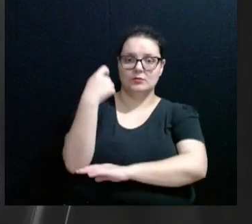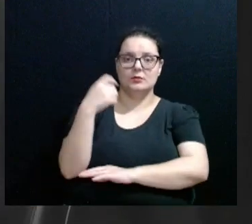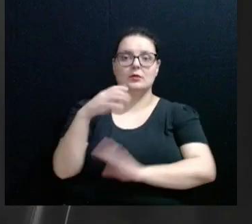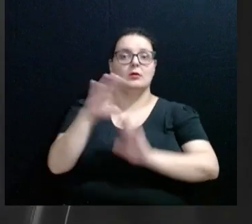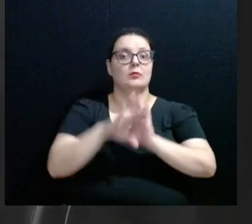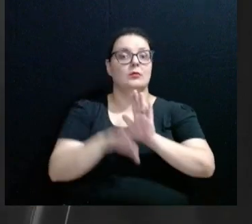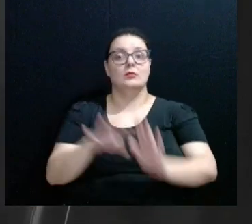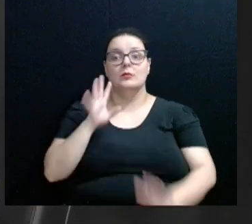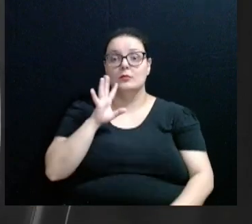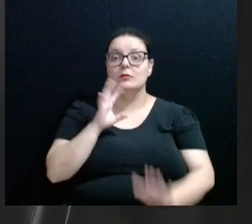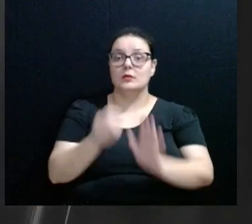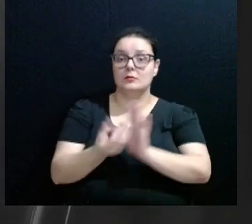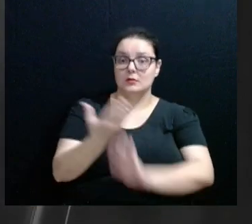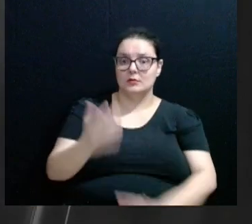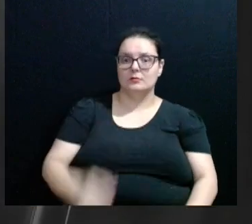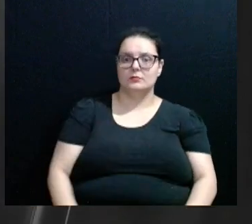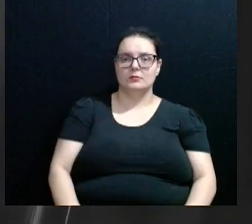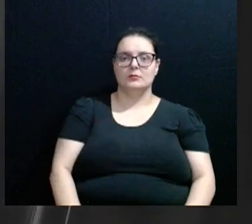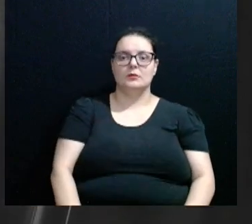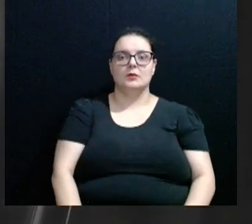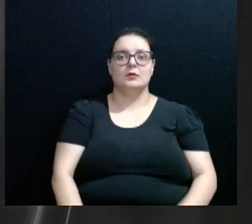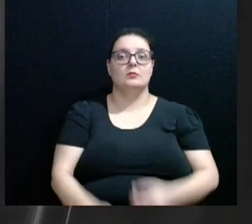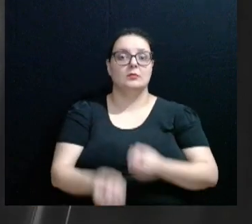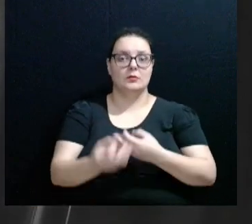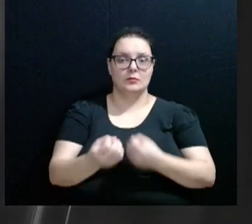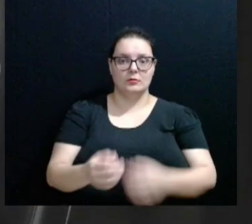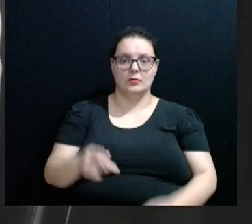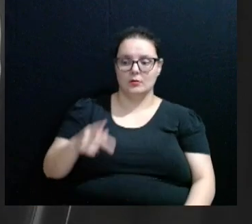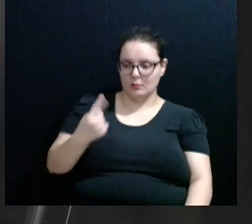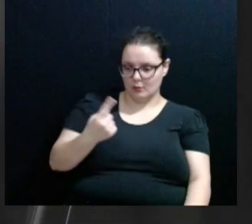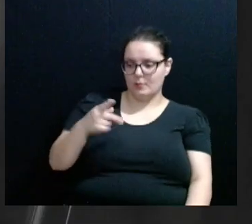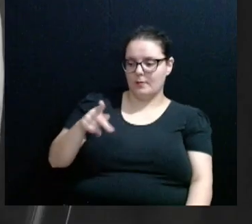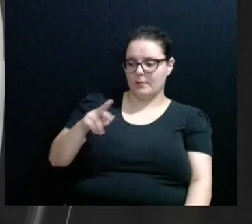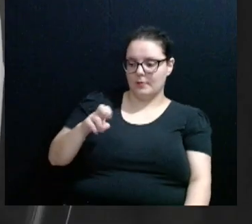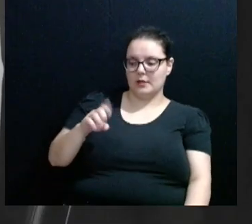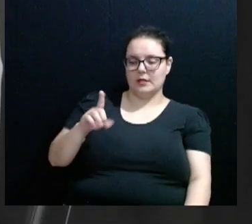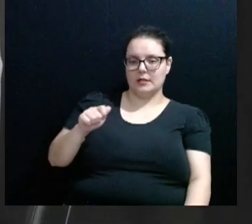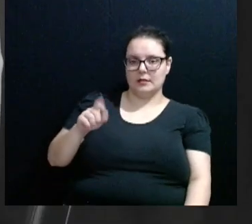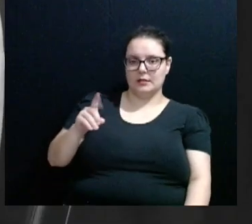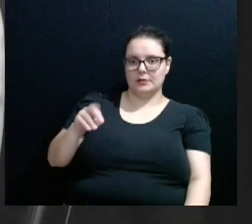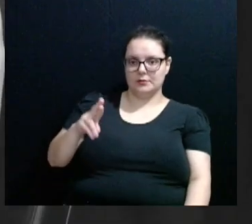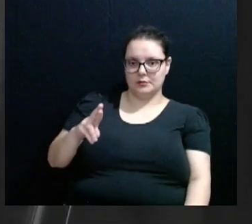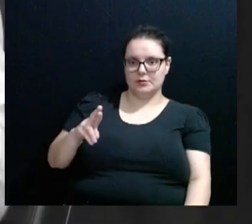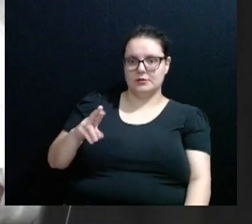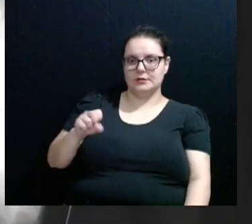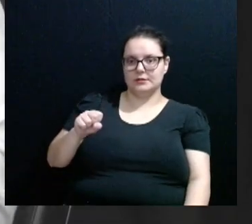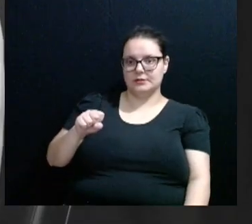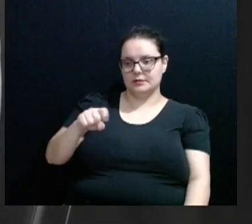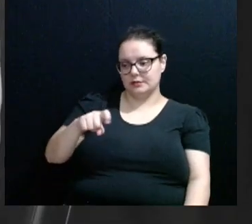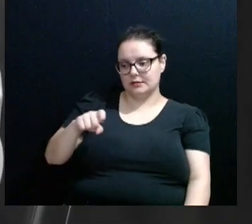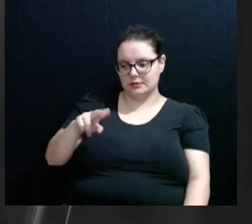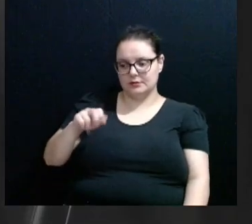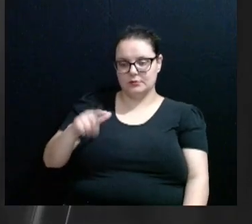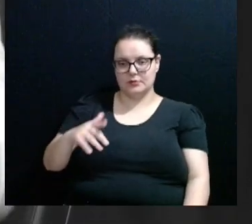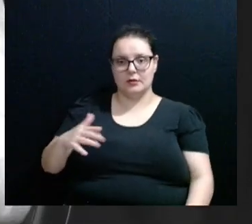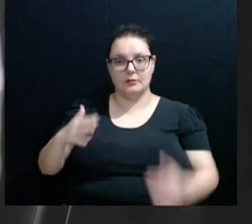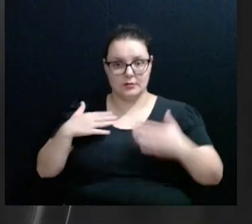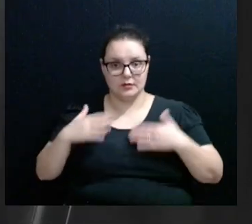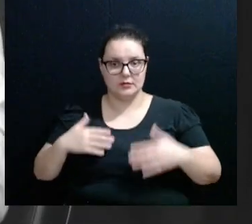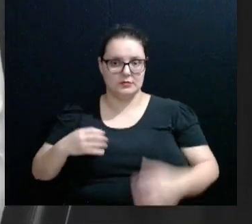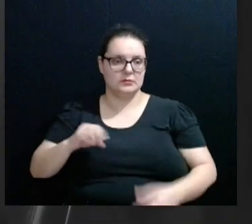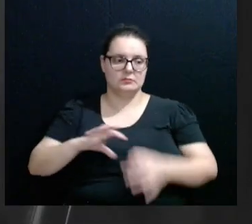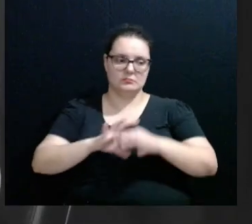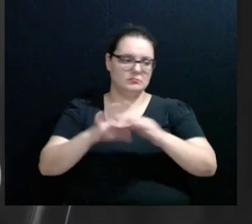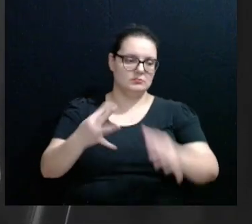legal. E eles estavam passando um dado que um predador sexual físico, ele, se deixar ele com 40